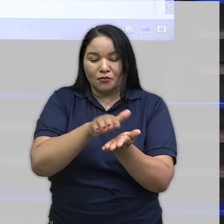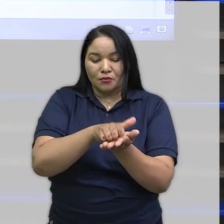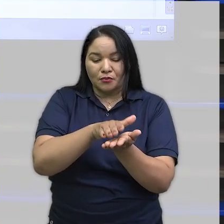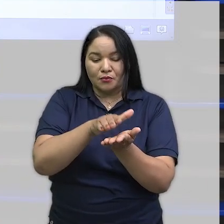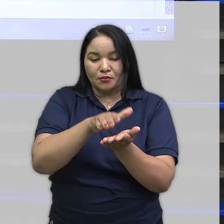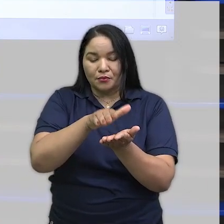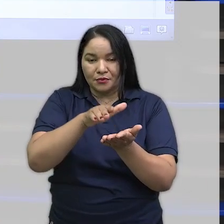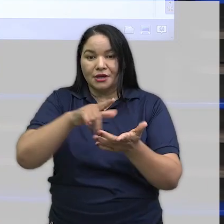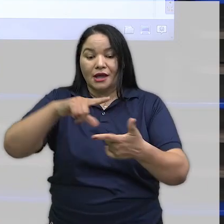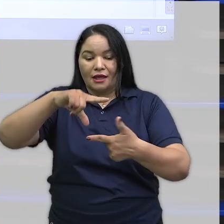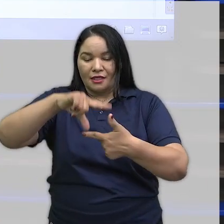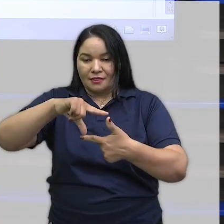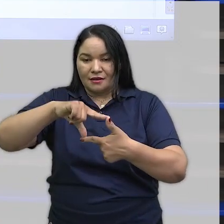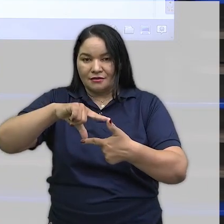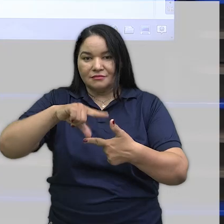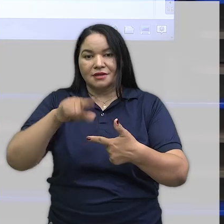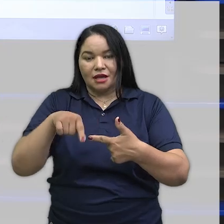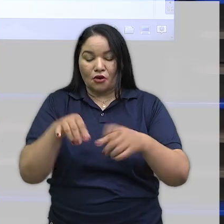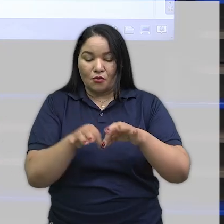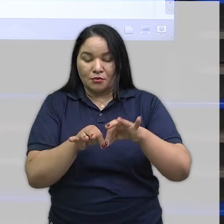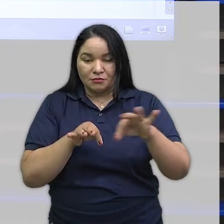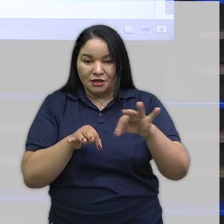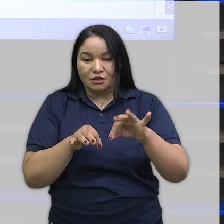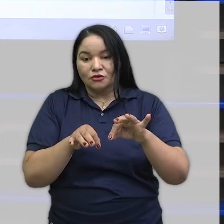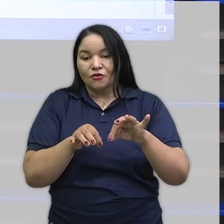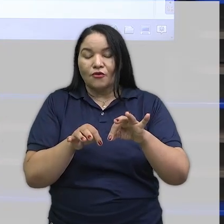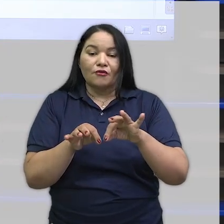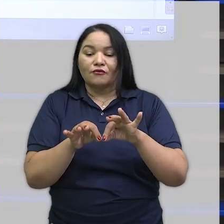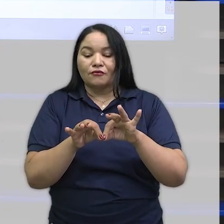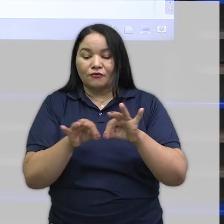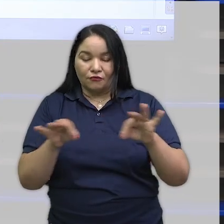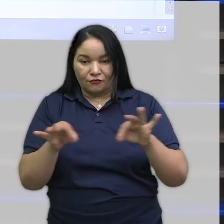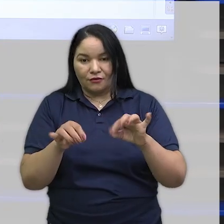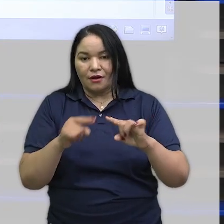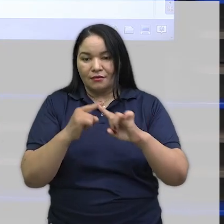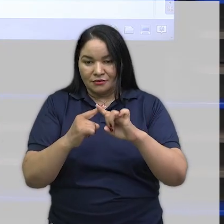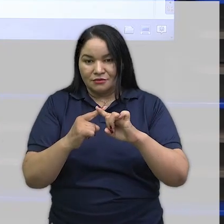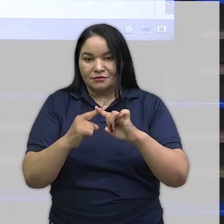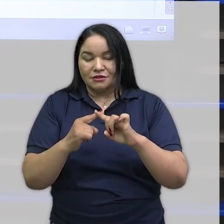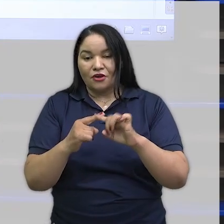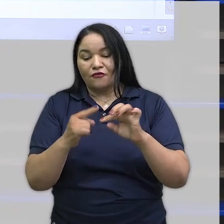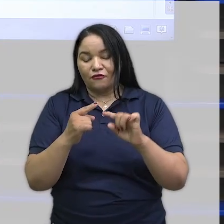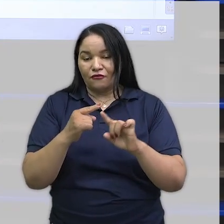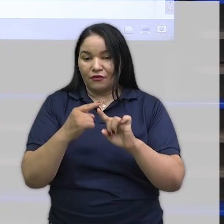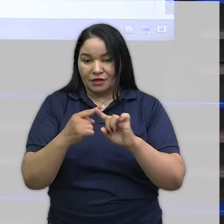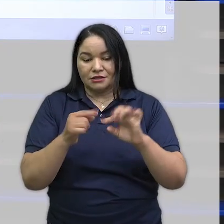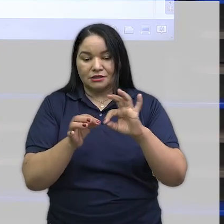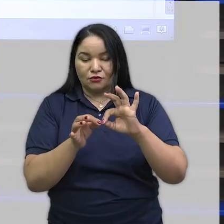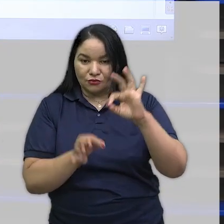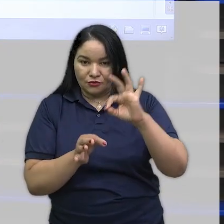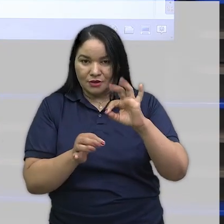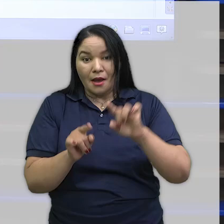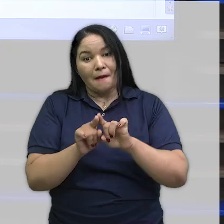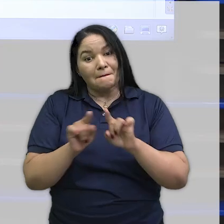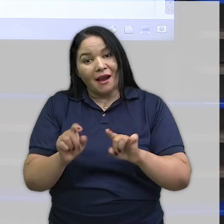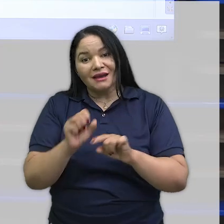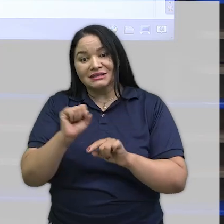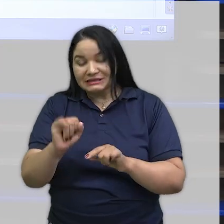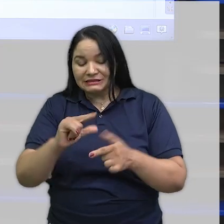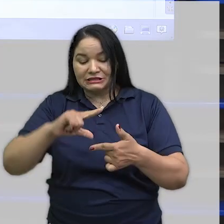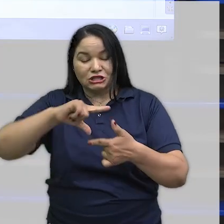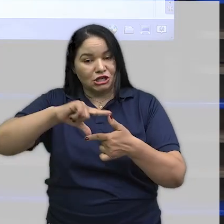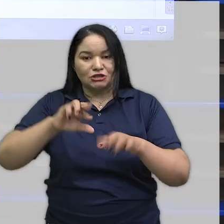um retângulo, vai ser comprimento vezes largura, multiplica pela altura. Tá certo? Mas e quando não é um